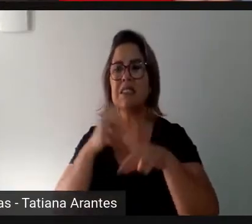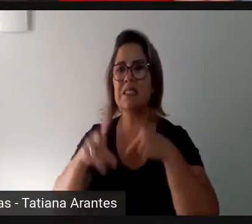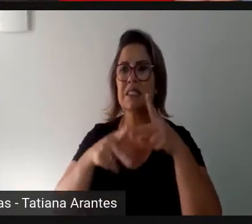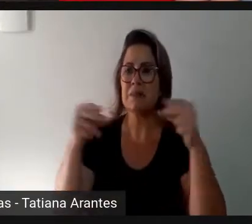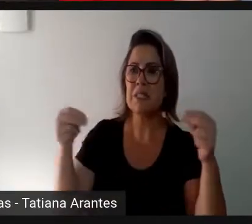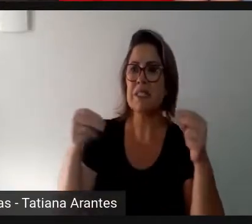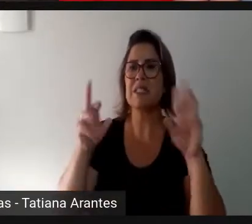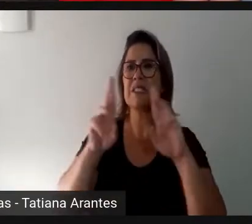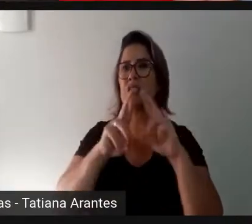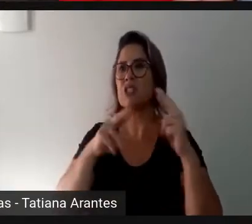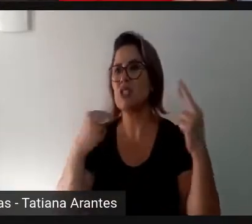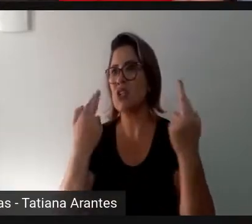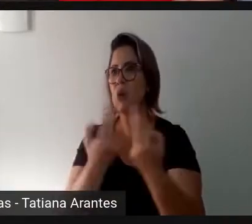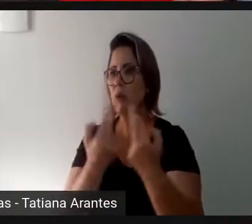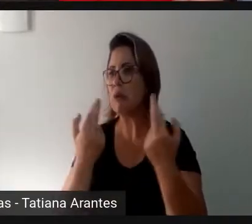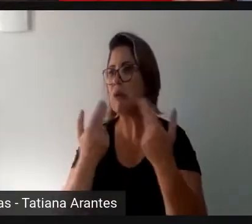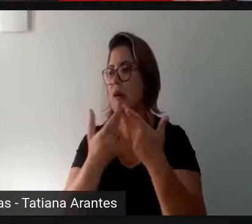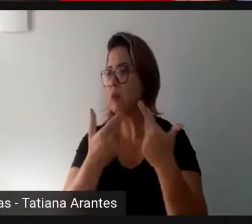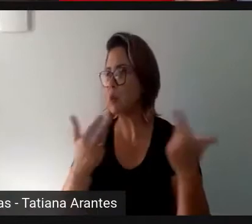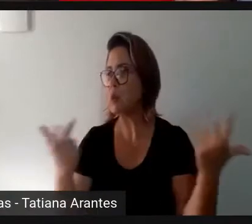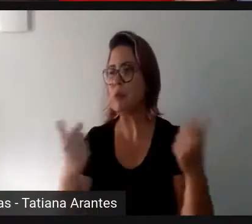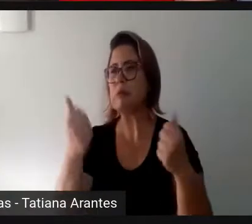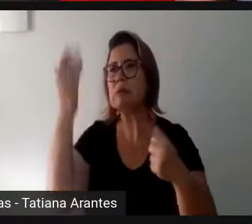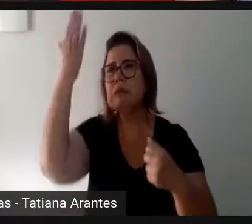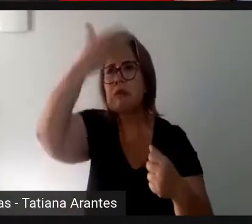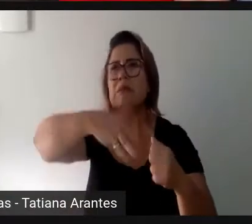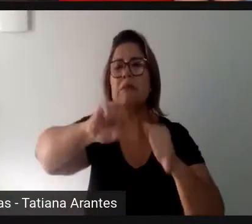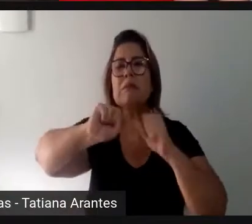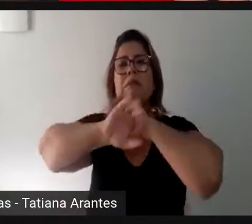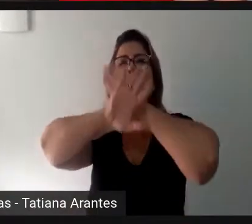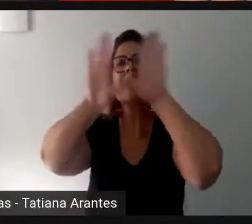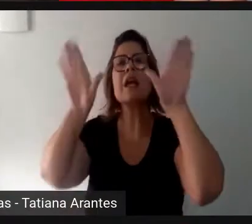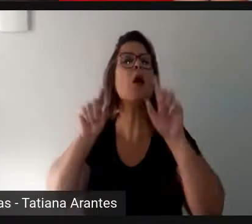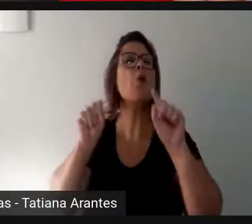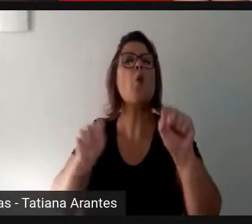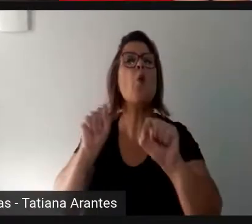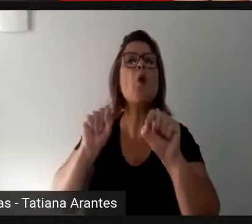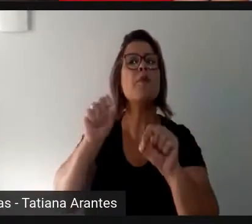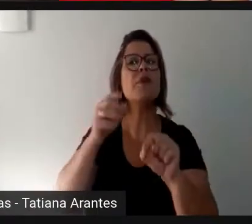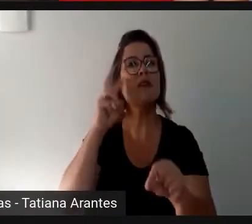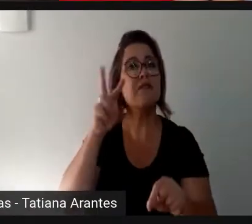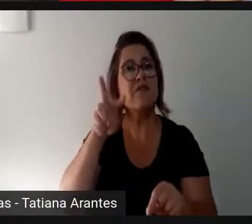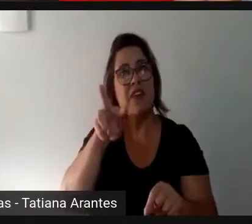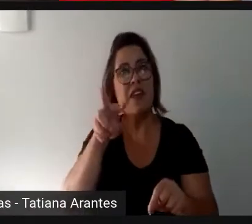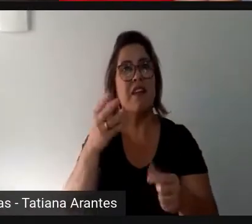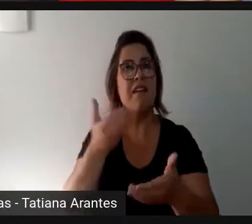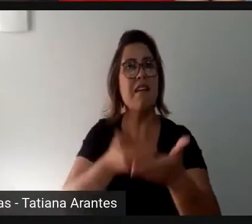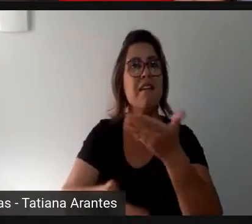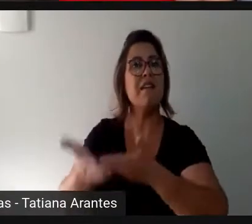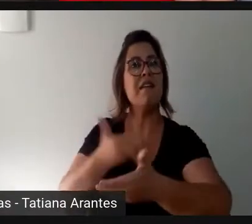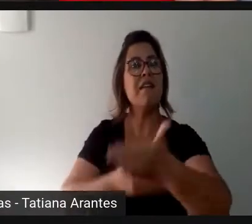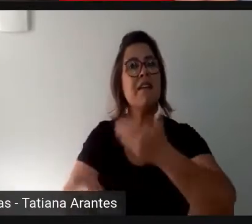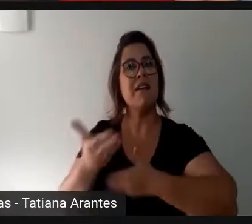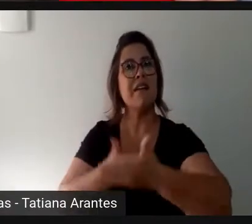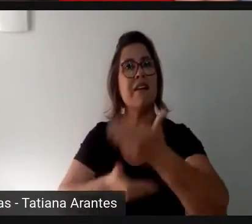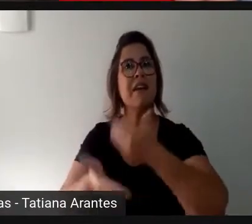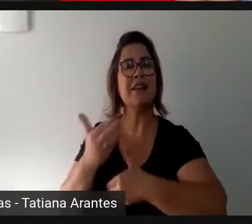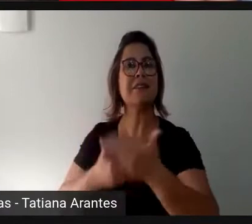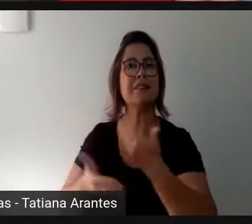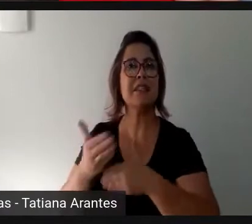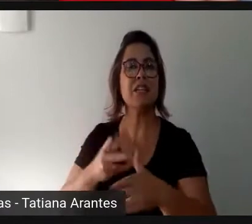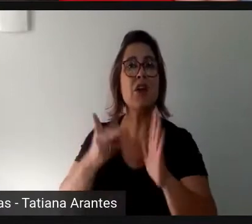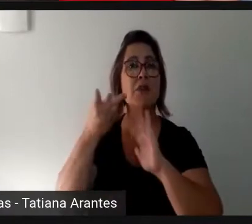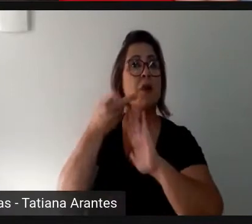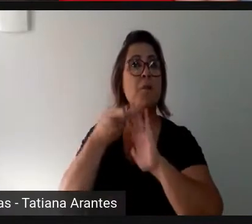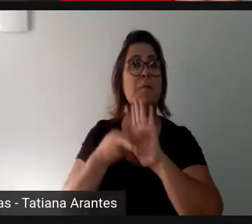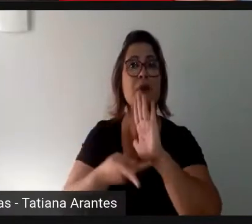tudo transparente. Então, como é que vocês veem essa relação? Acabou que era tão polêmico o projeto, que ele foi, e está aí, né?